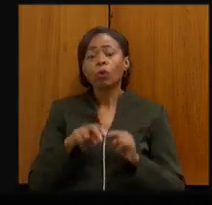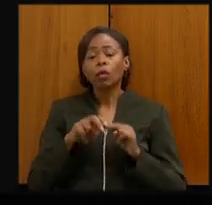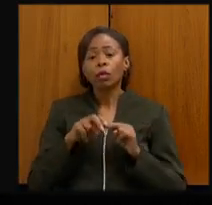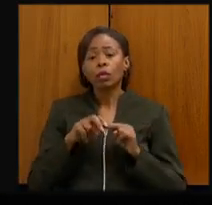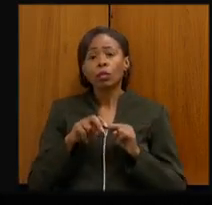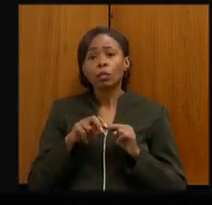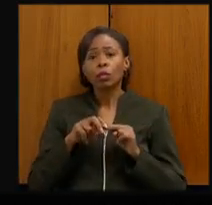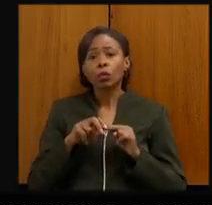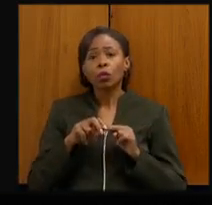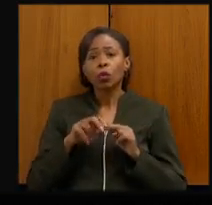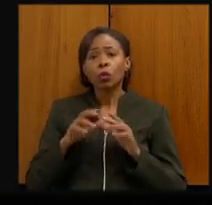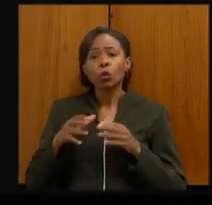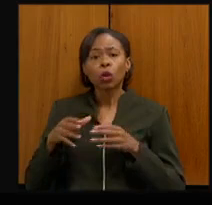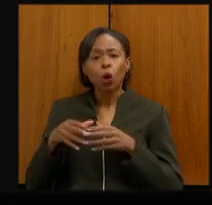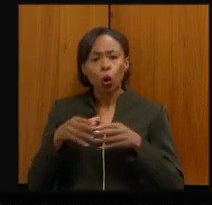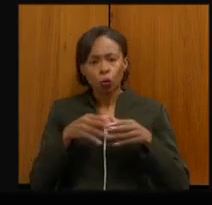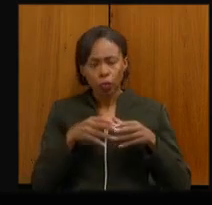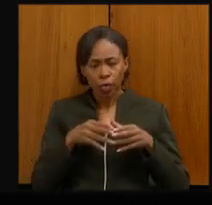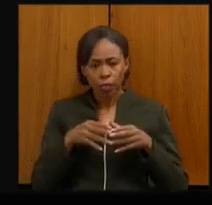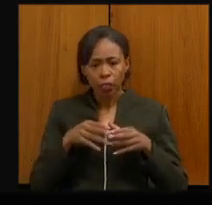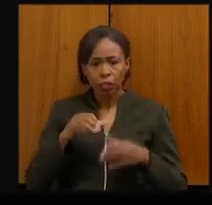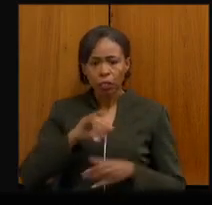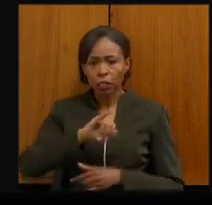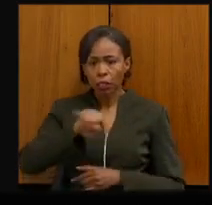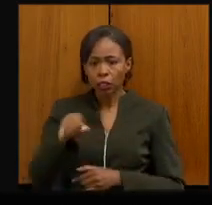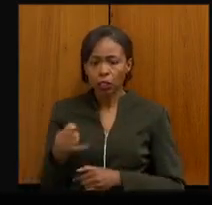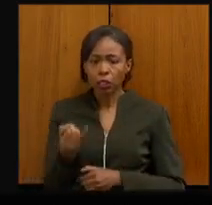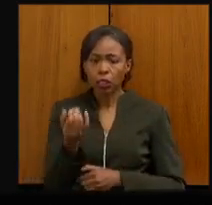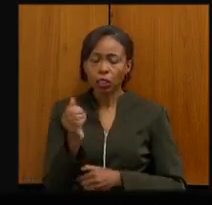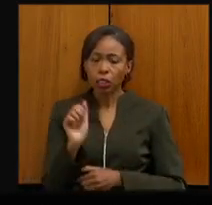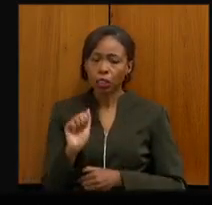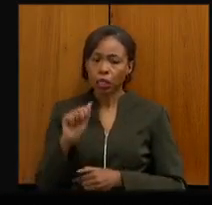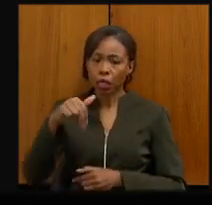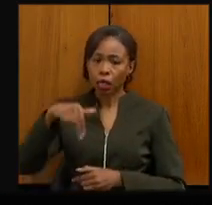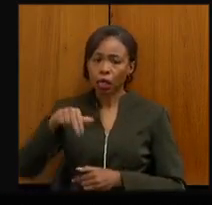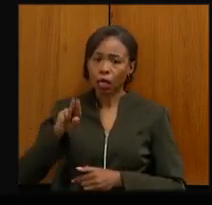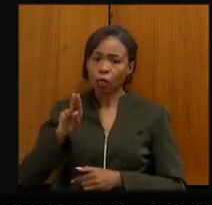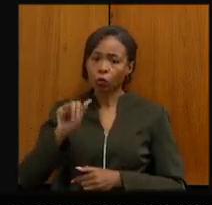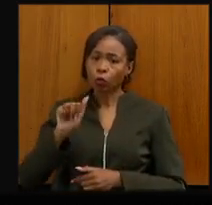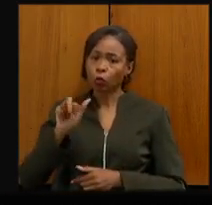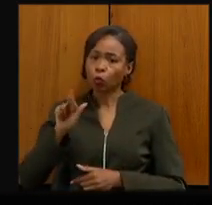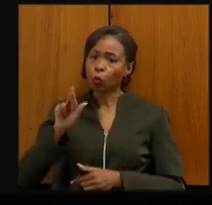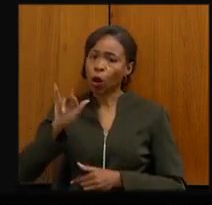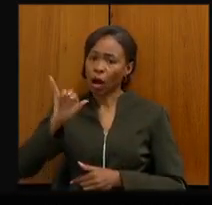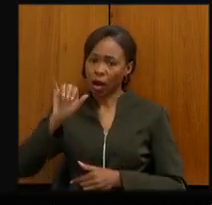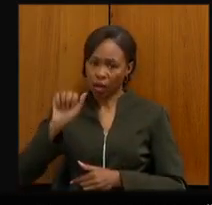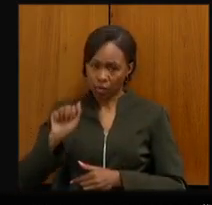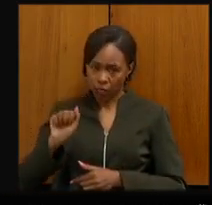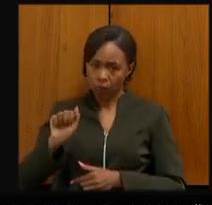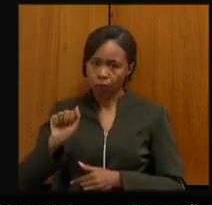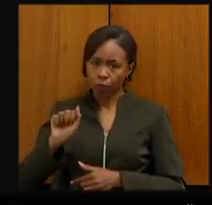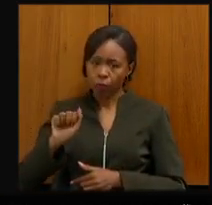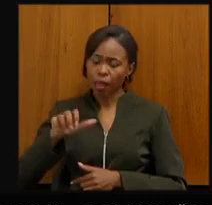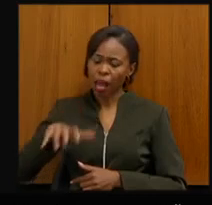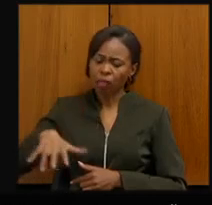Comunidades de Januária né é comunidades de Croatá Gameleira